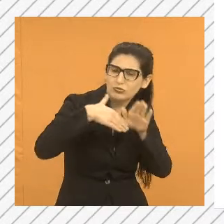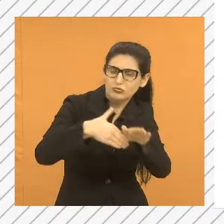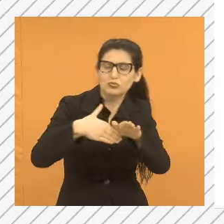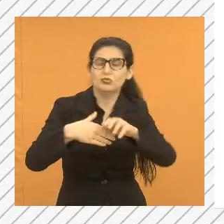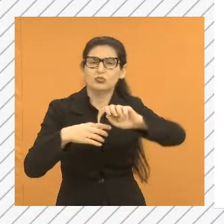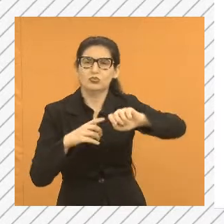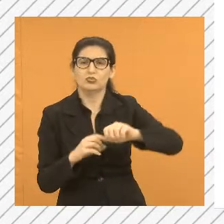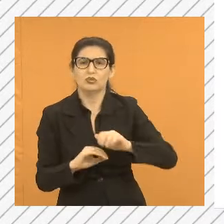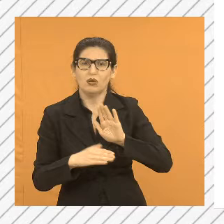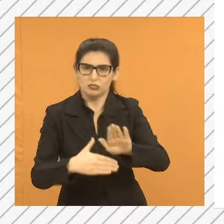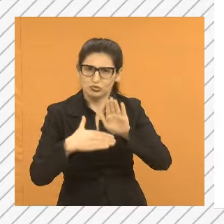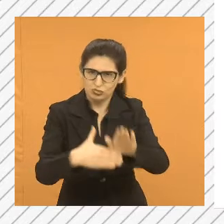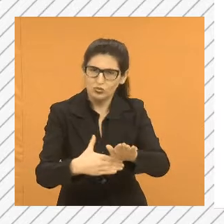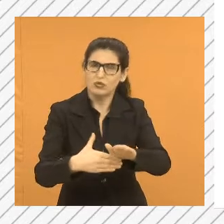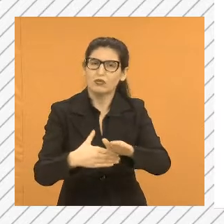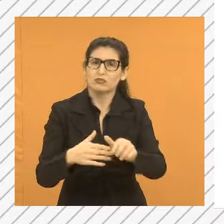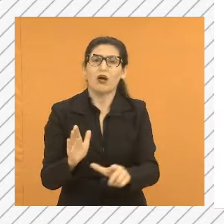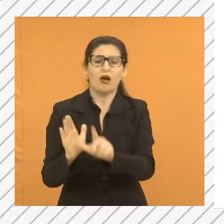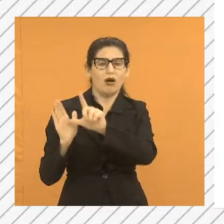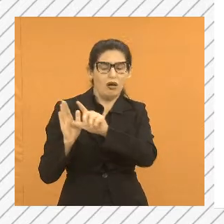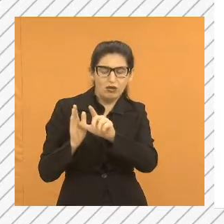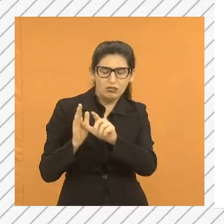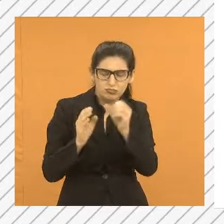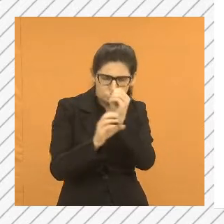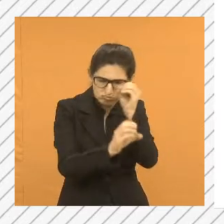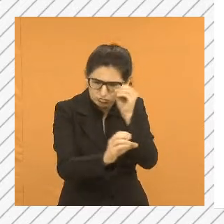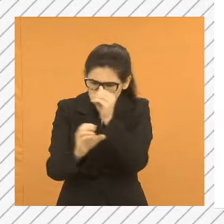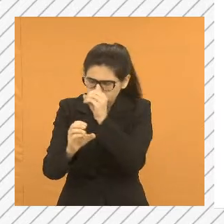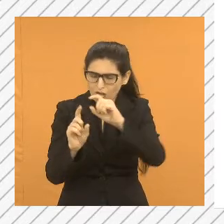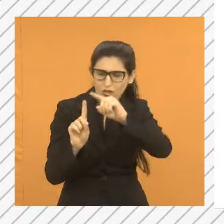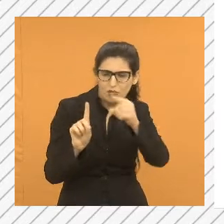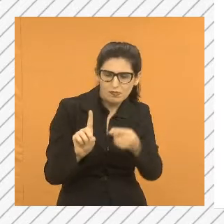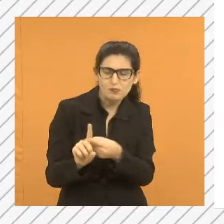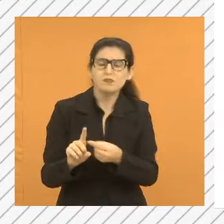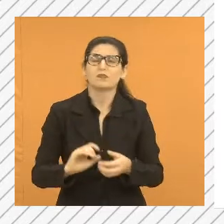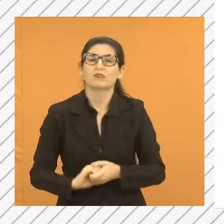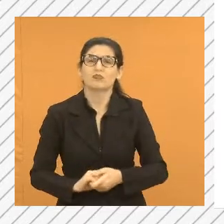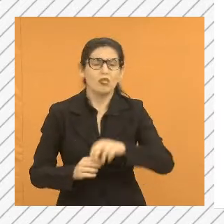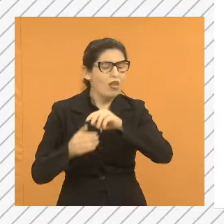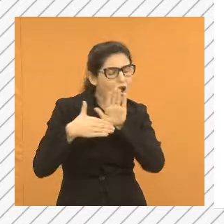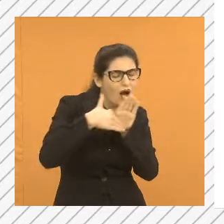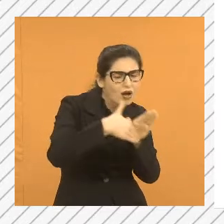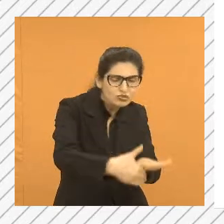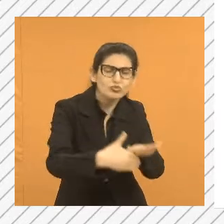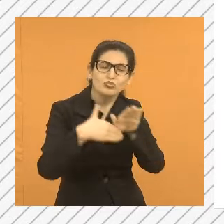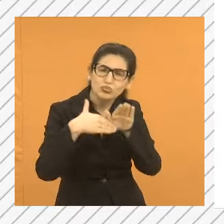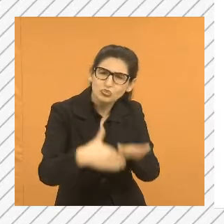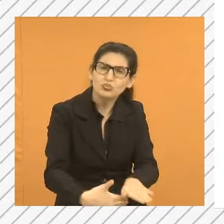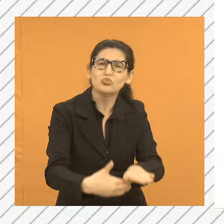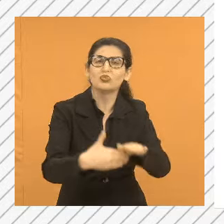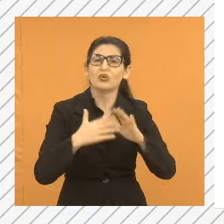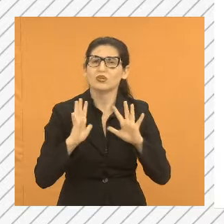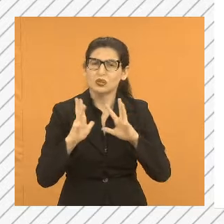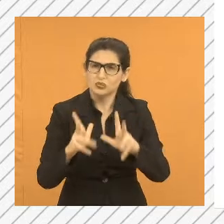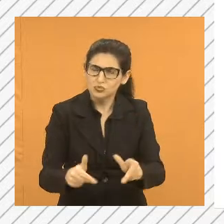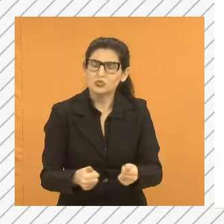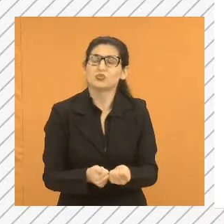ao pré-natal. Então, foram várias as ações, buscas ativas,